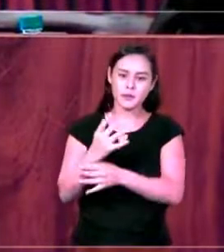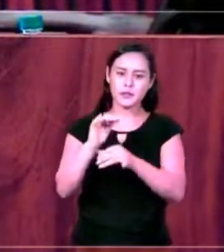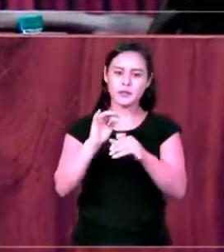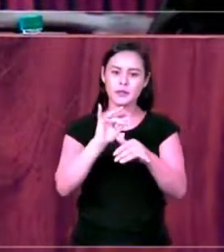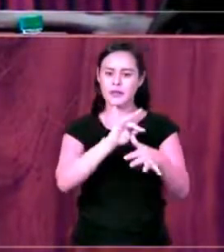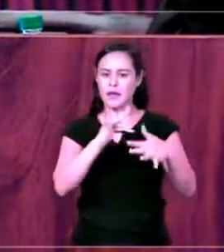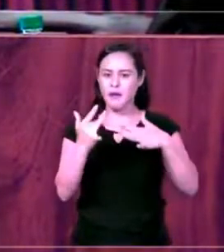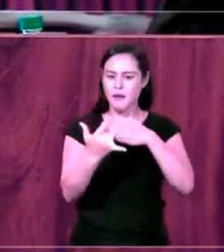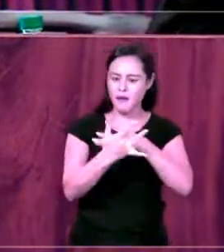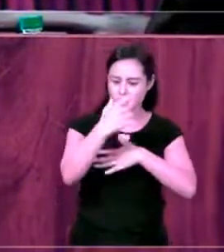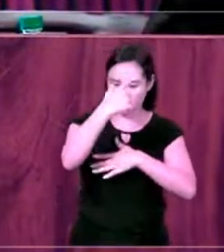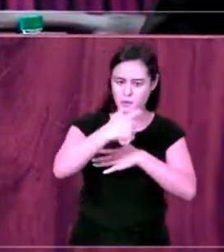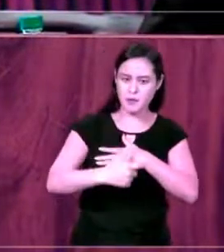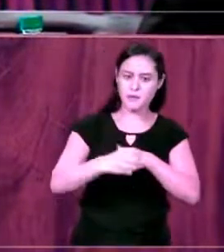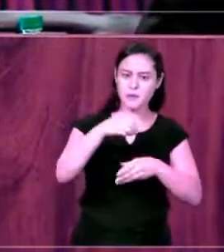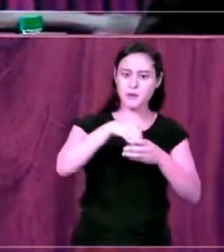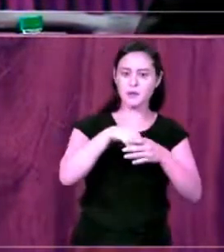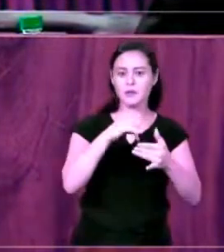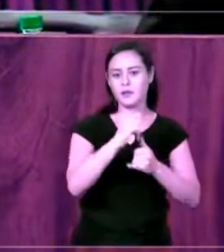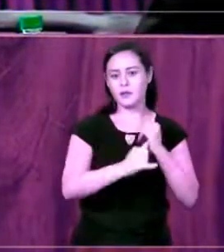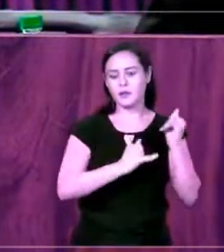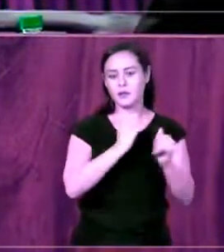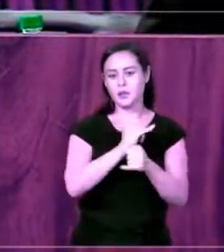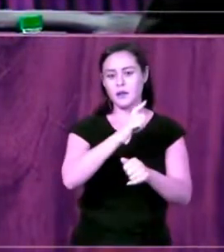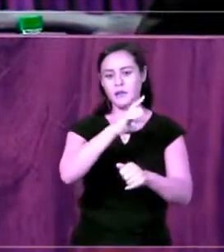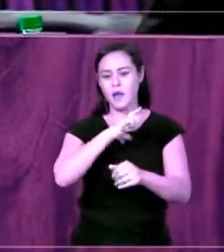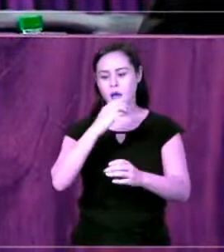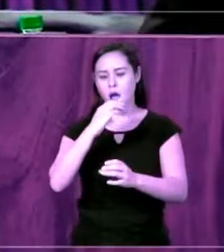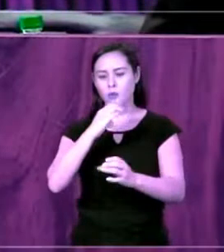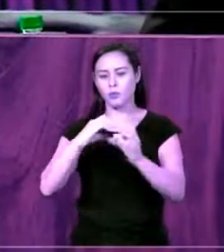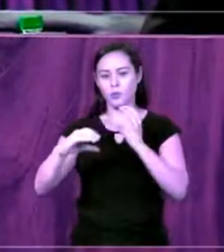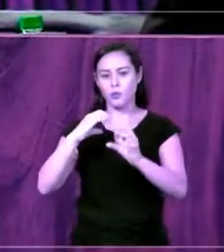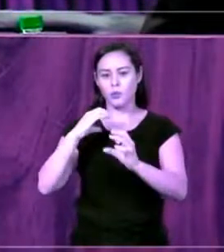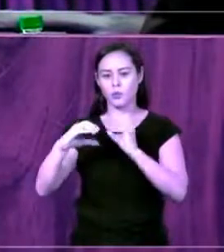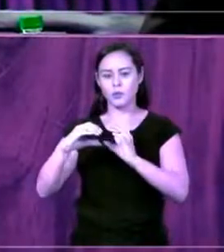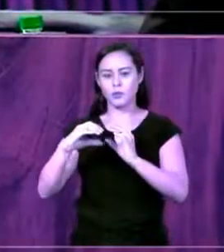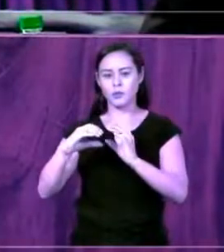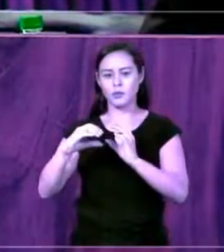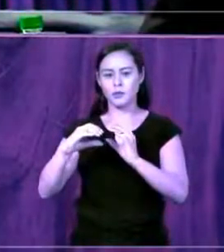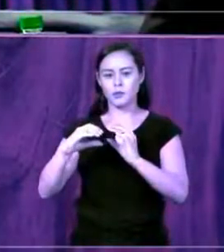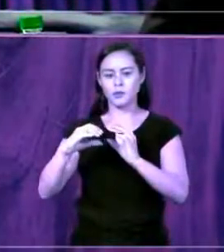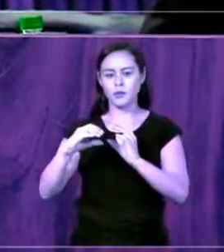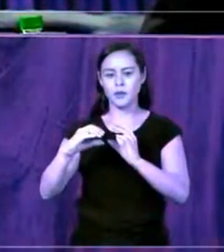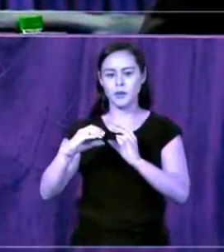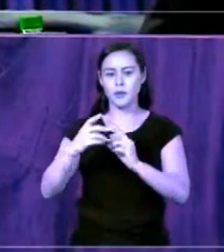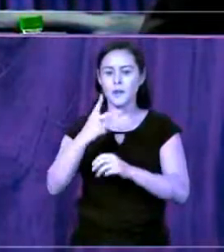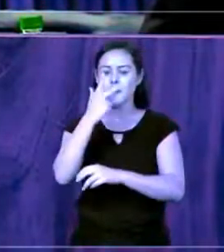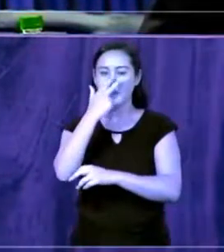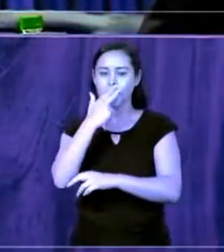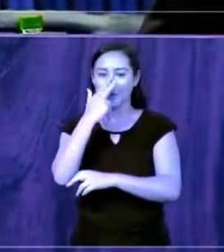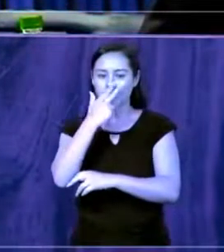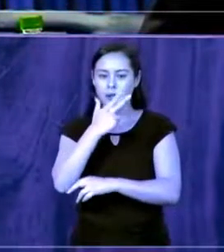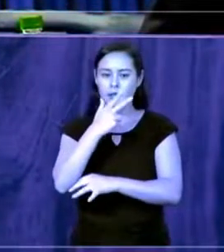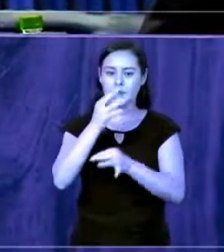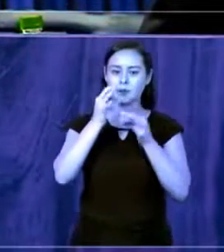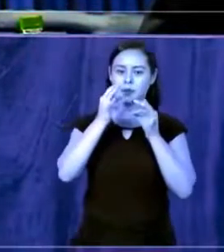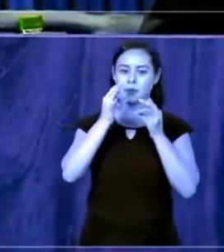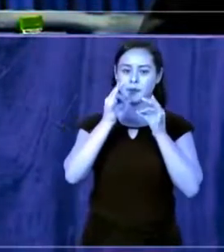redes perfis que permitam a comunicação. Um para muitos é a aparência de isenção